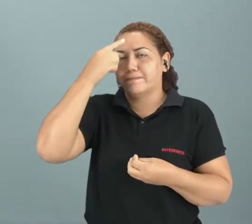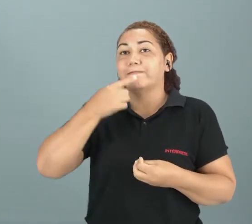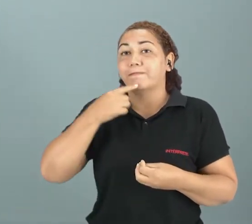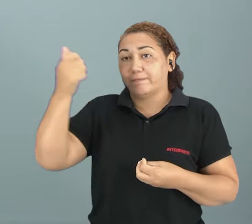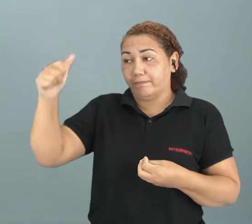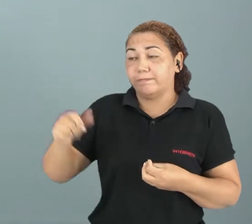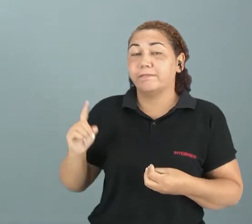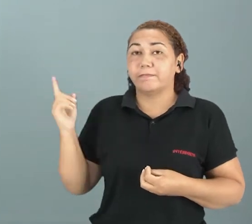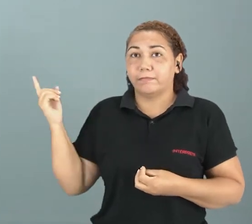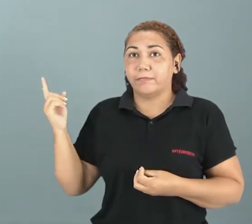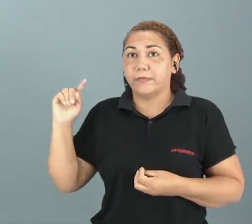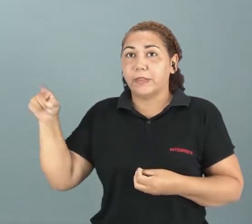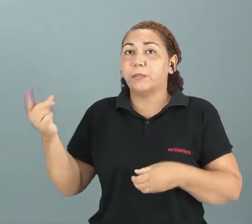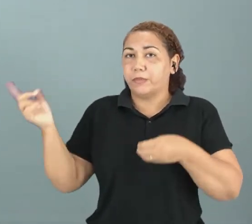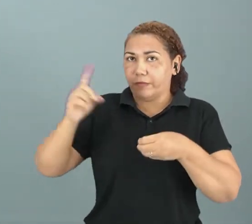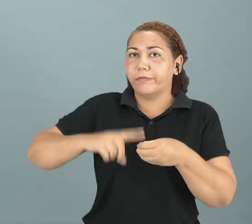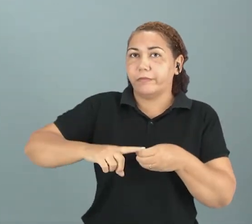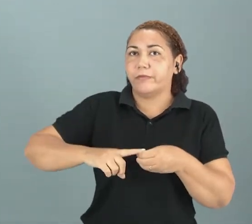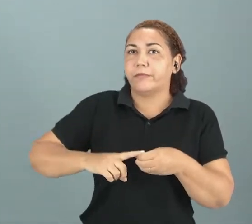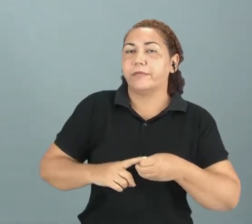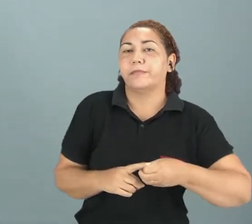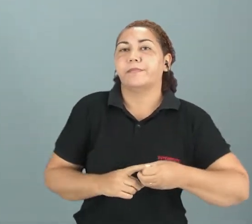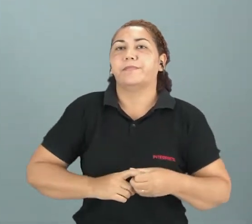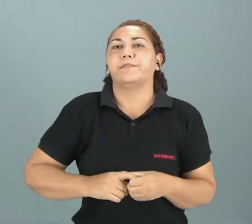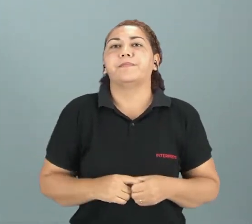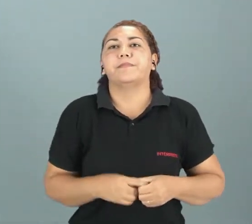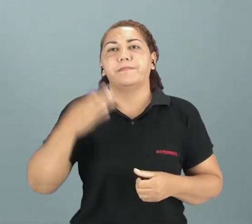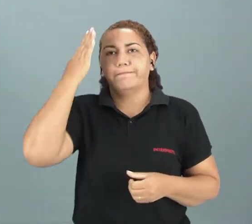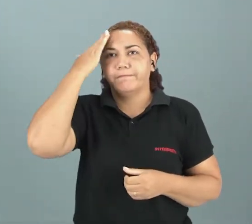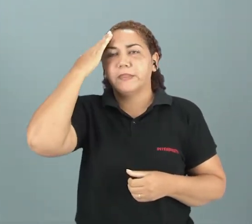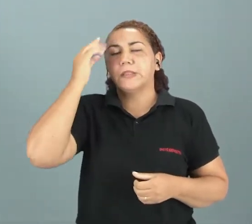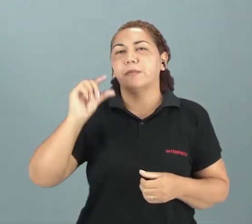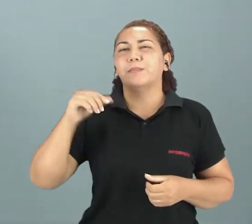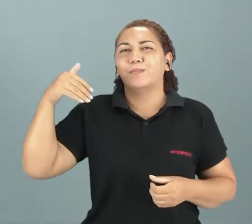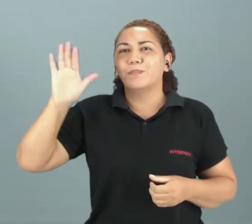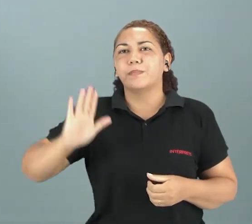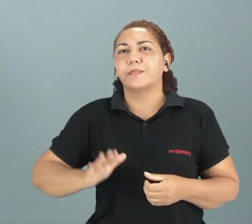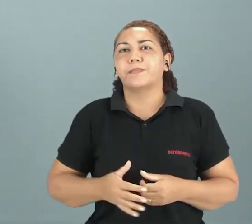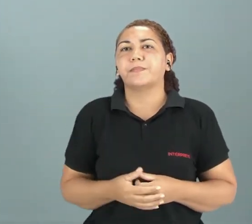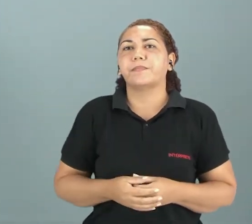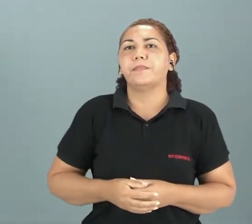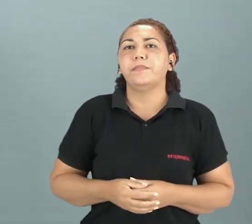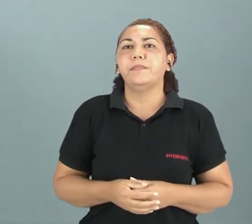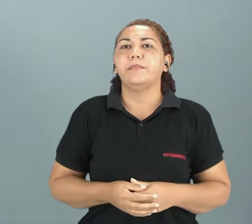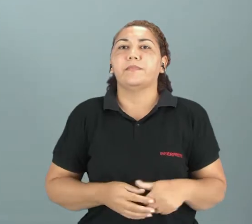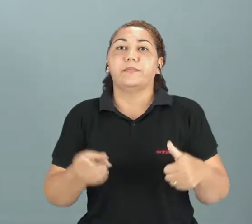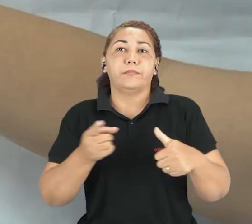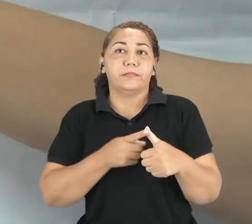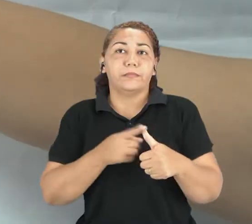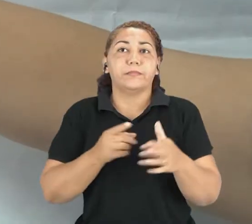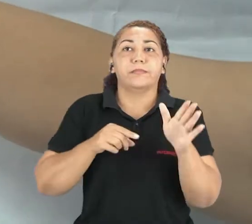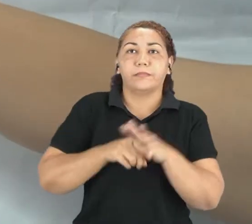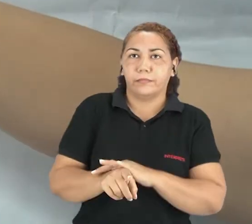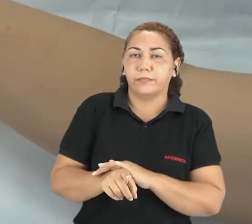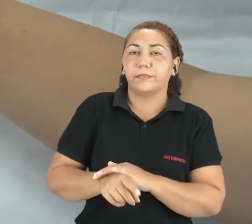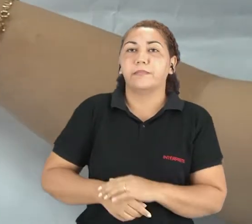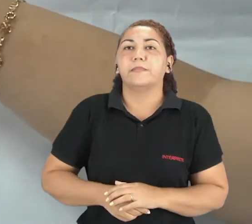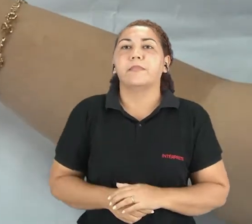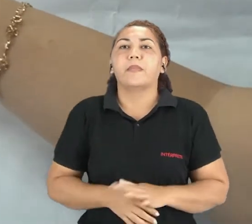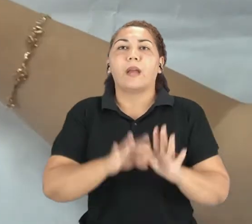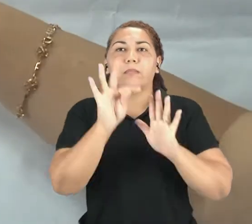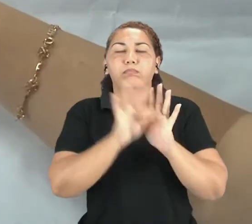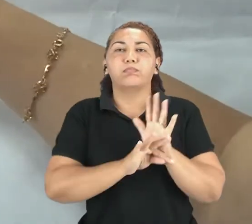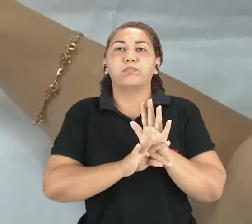tá? Vamos lá para a primeira questão. A gente depois voltar para a charge e entender um pouco mais sobre ela, ó. Questão 1. Vamos lá? O